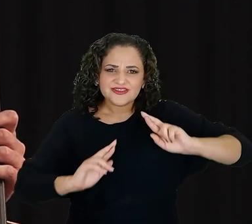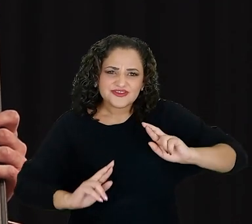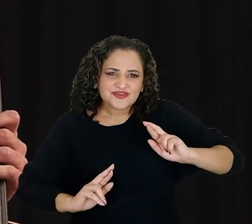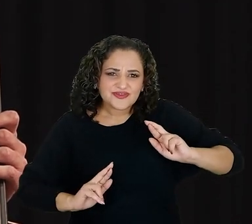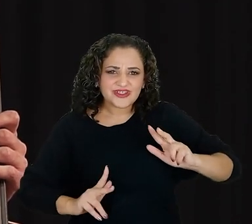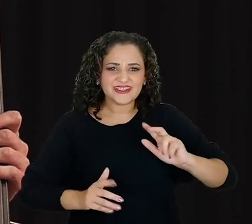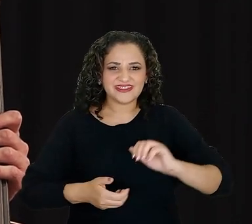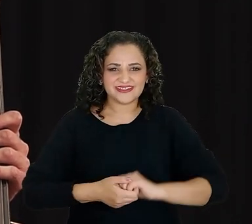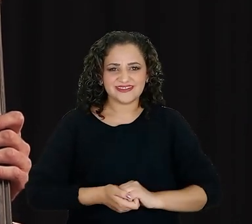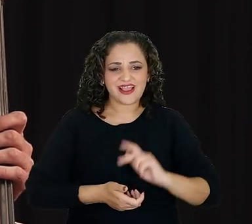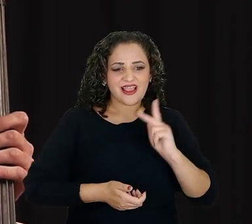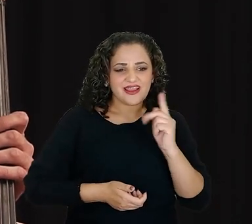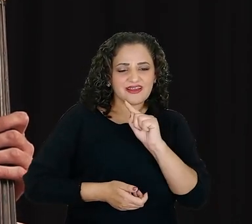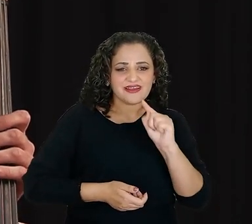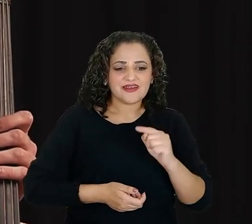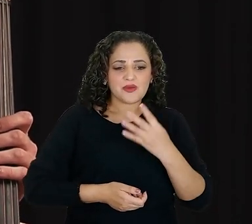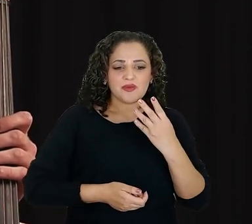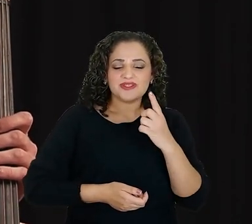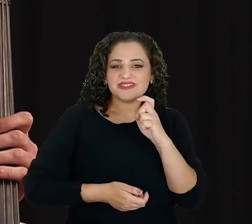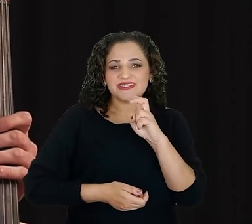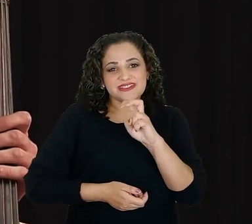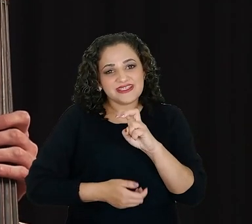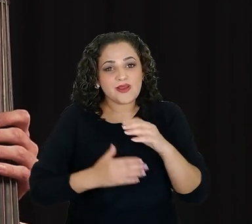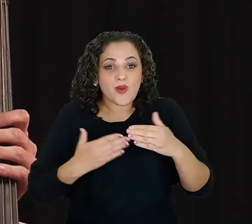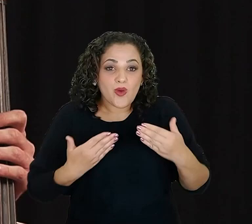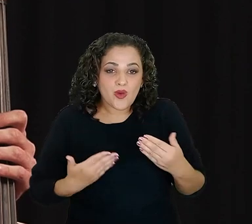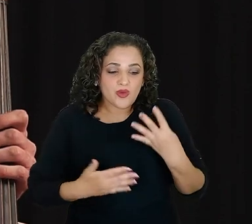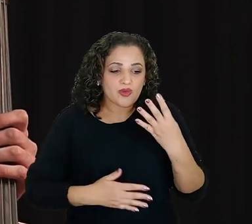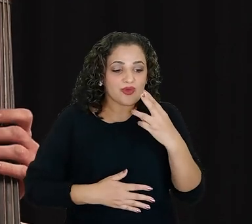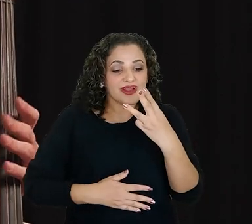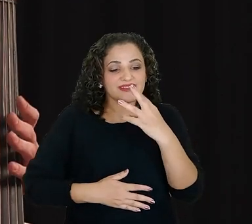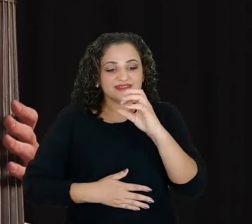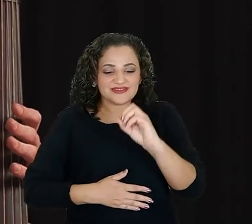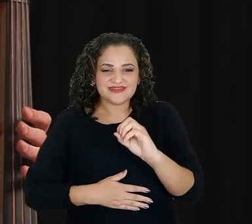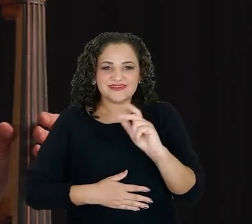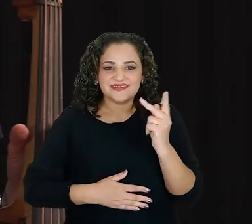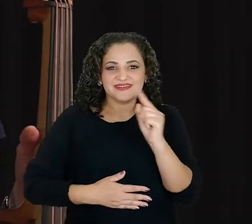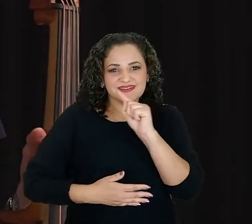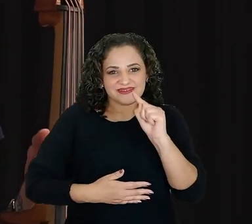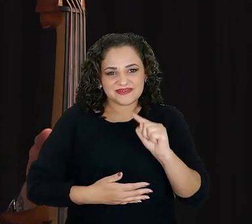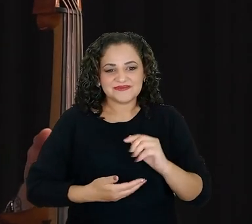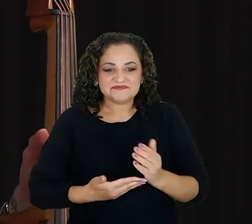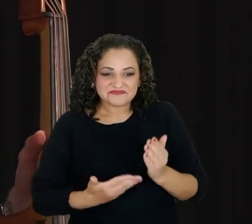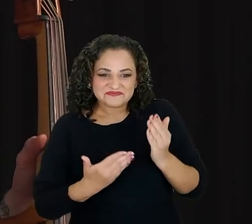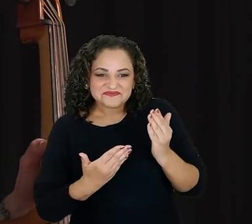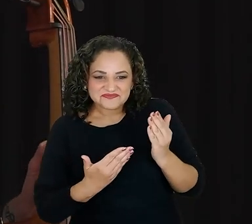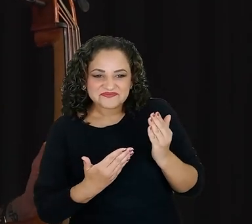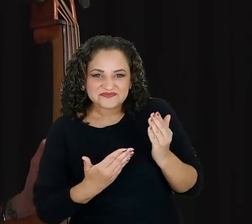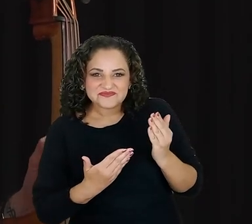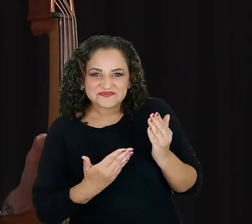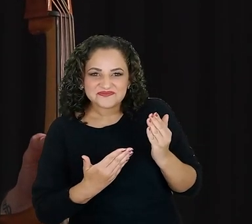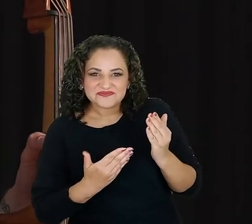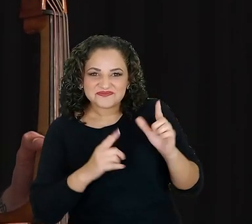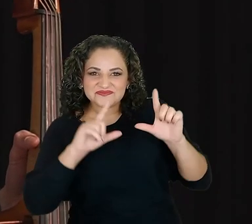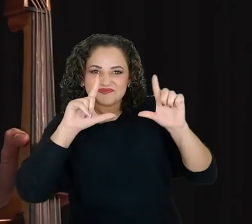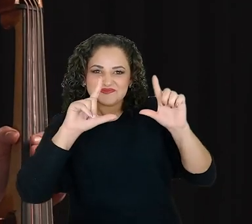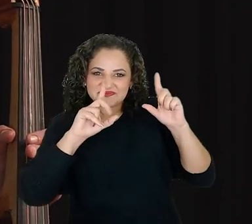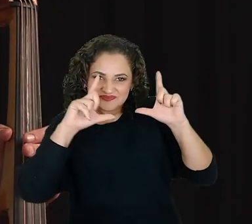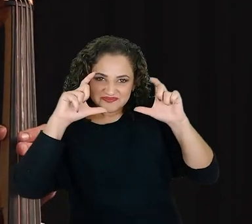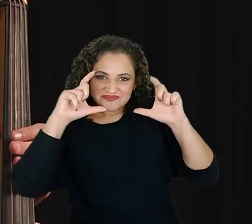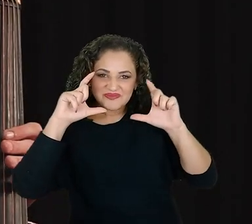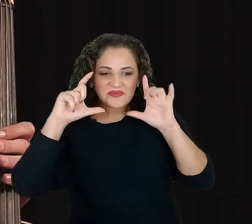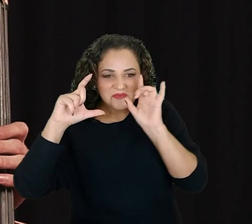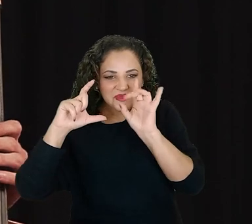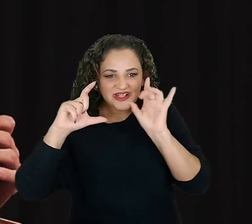415 Hertz ou 430 hz para bar Beethoven também então